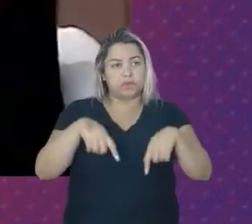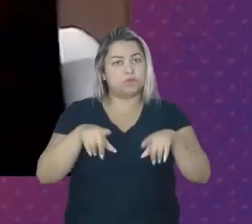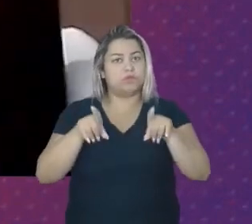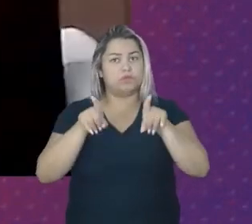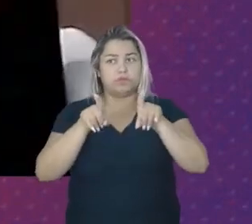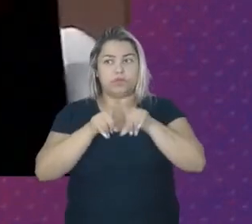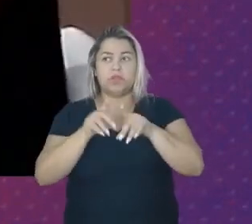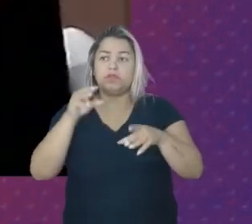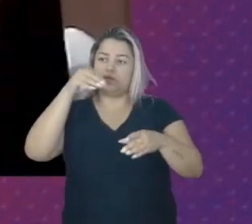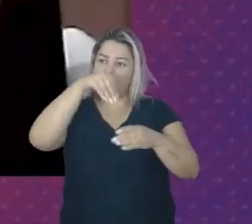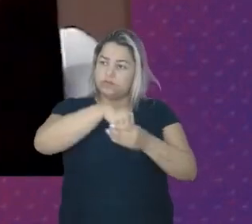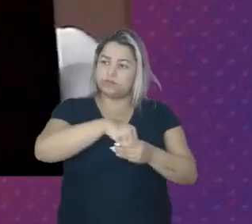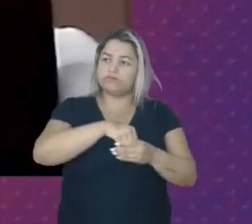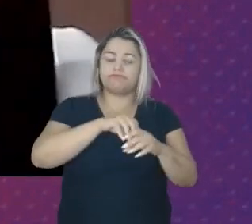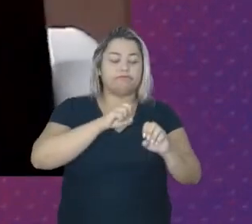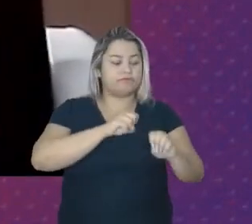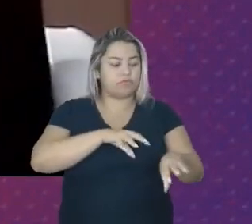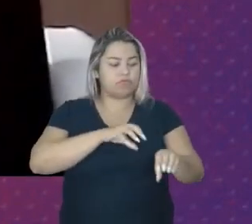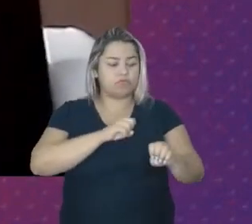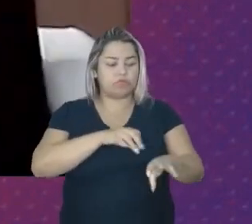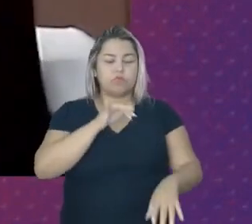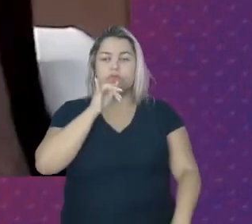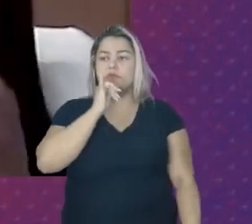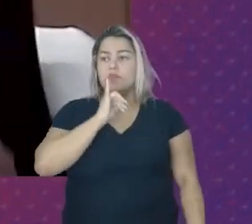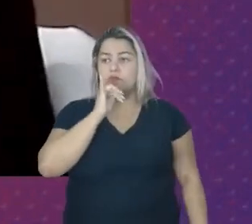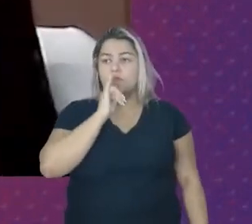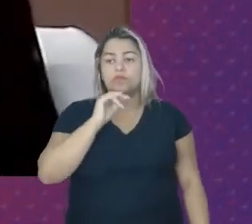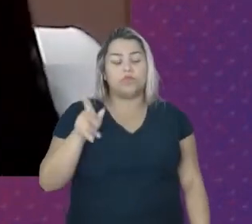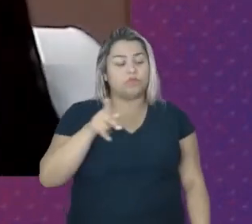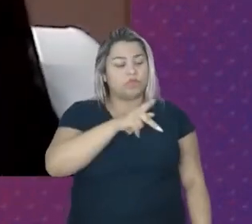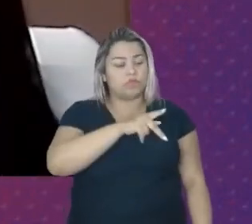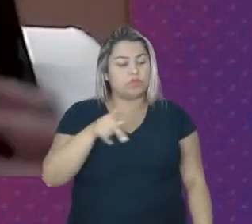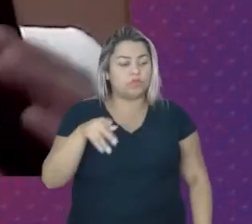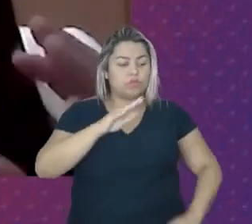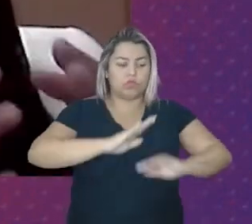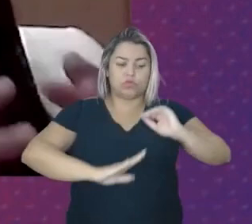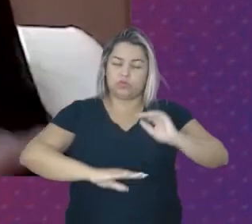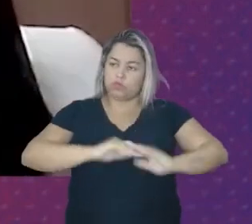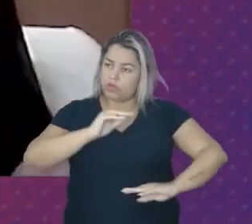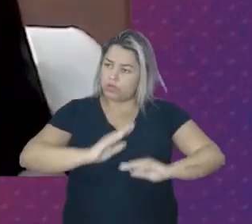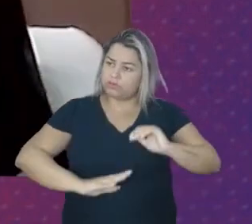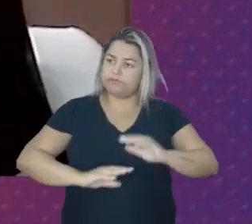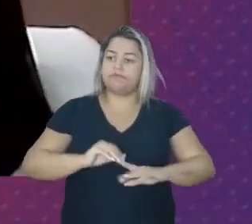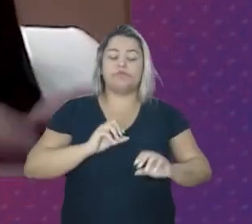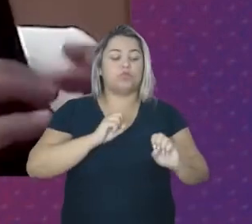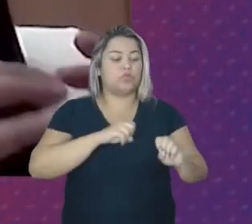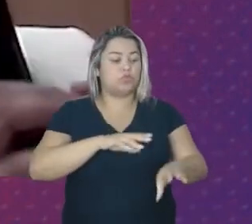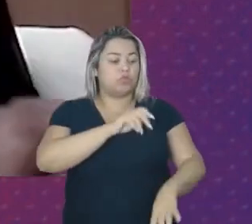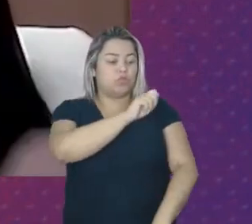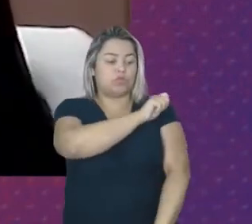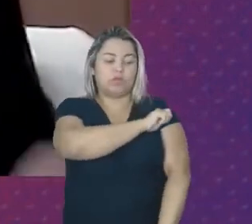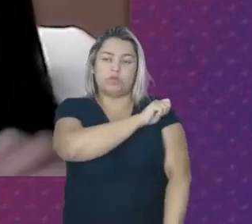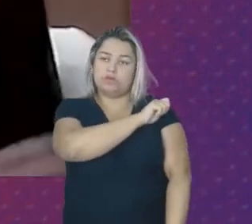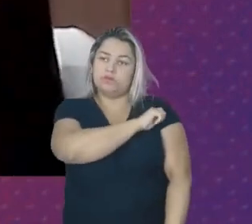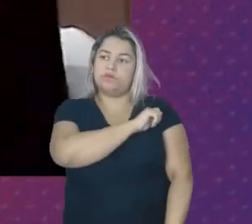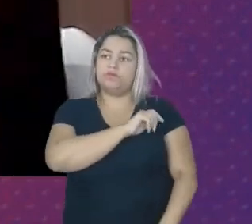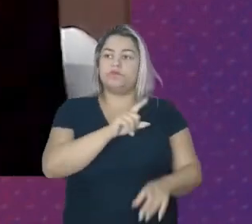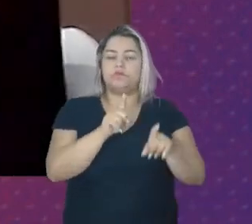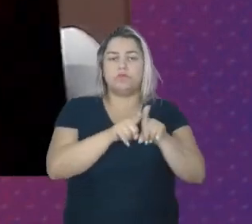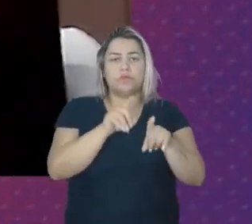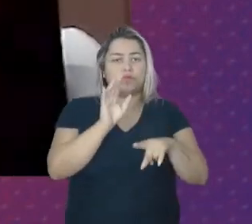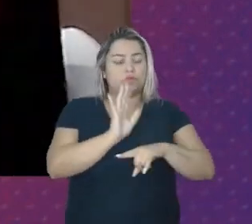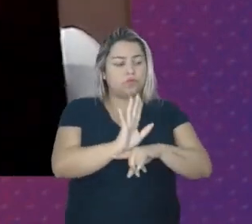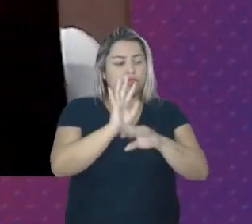definir. Dentro da educação, nós temos os professores, os profissionais da educação, os alunos, os